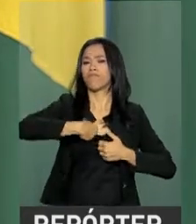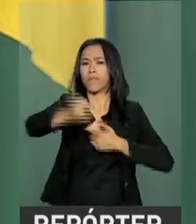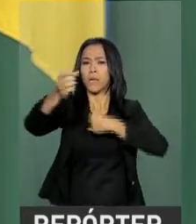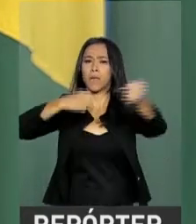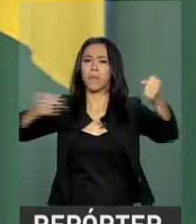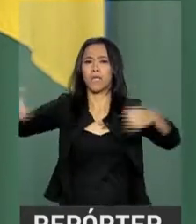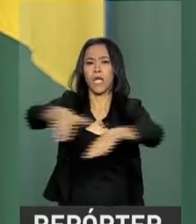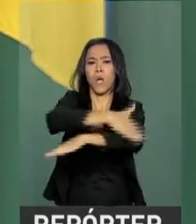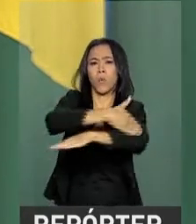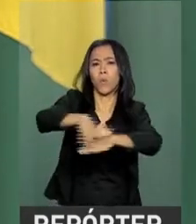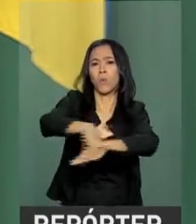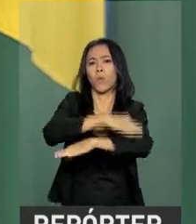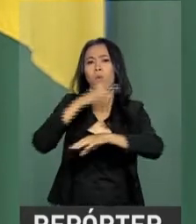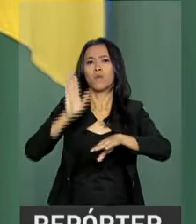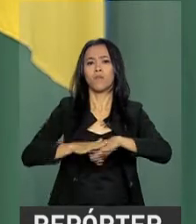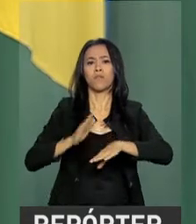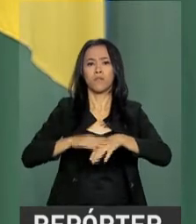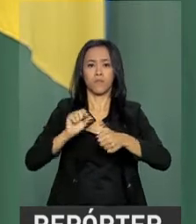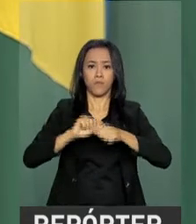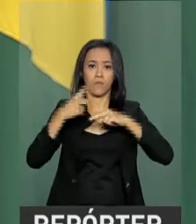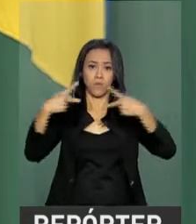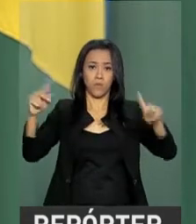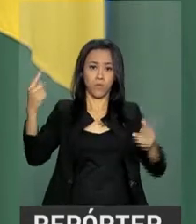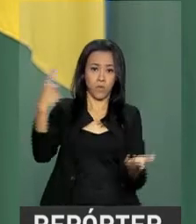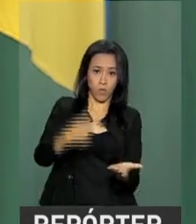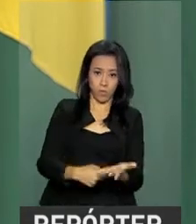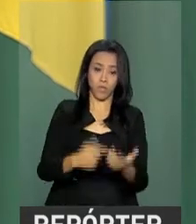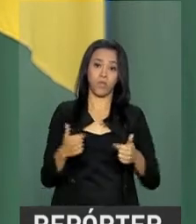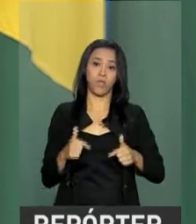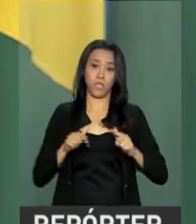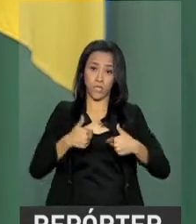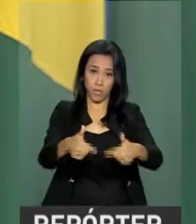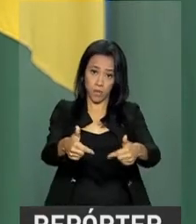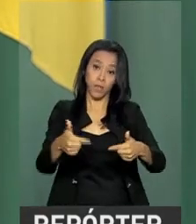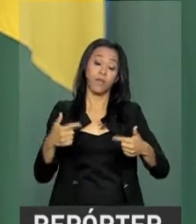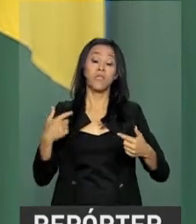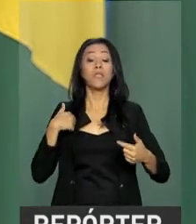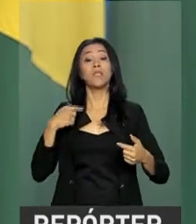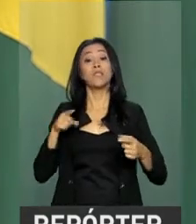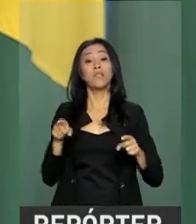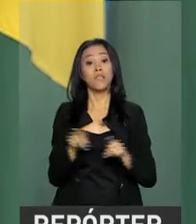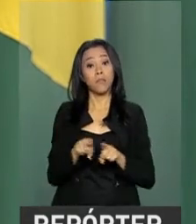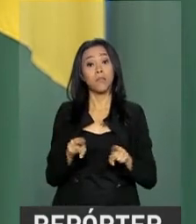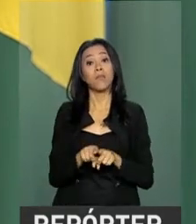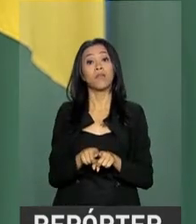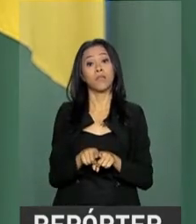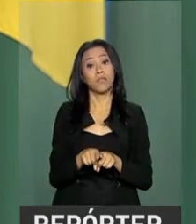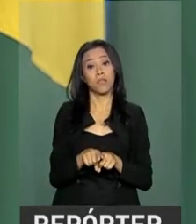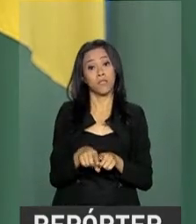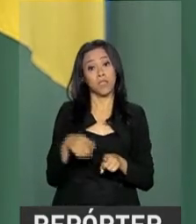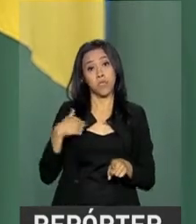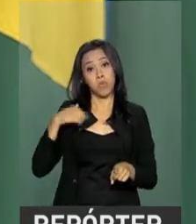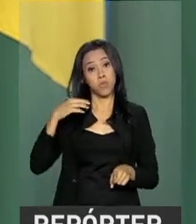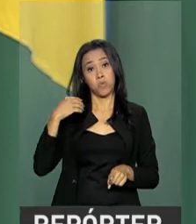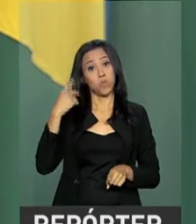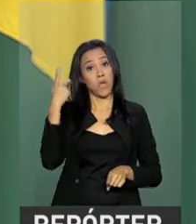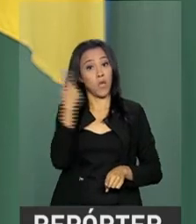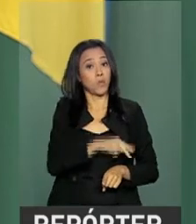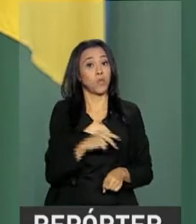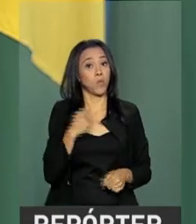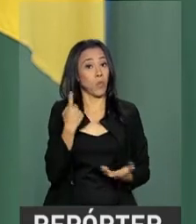cumprindo o seu dever e combatê lo de frente nem seria exatamente a sua função